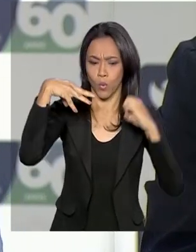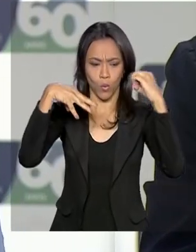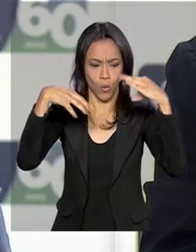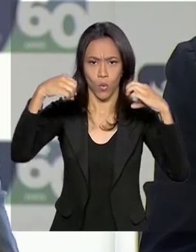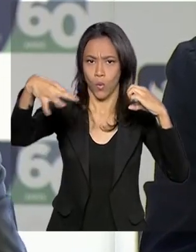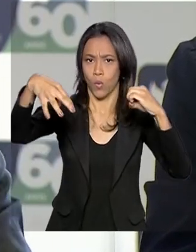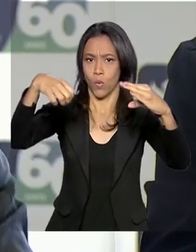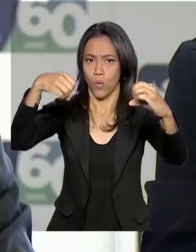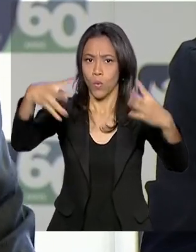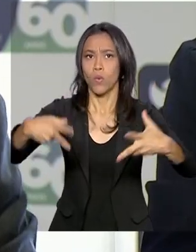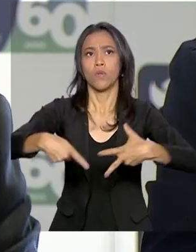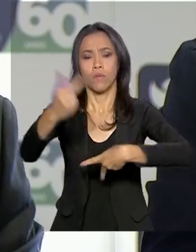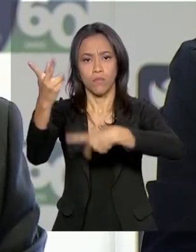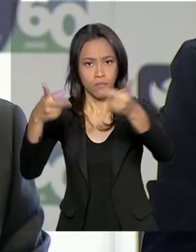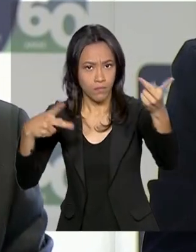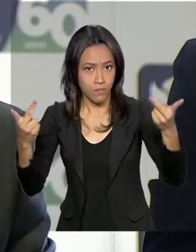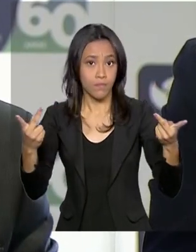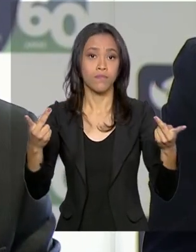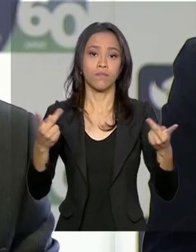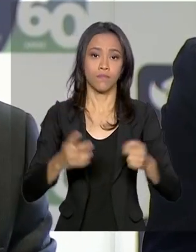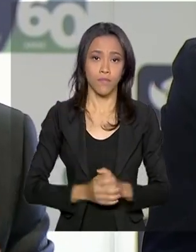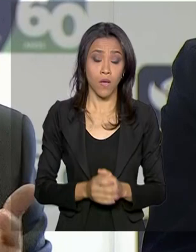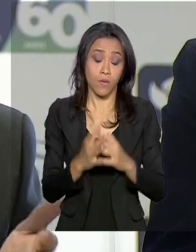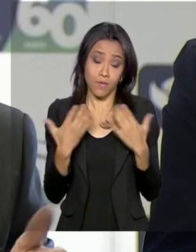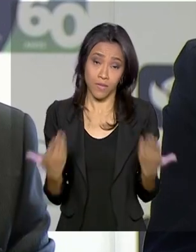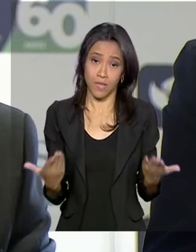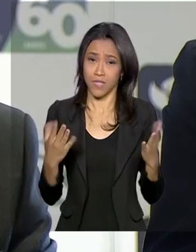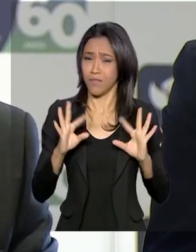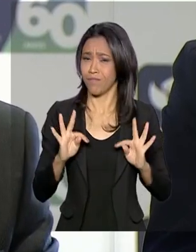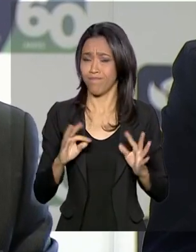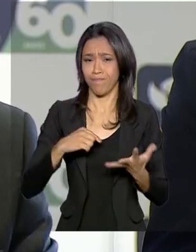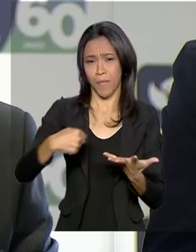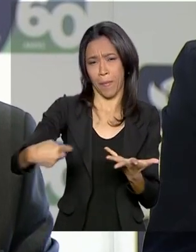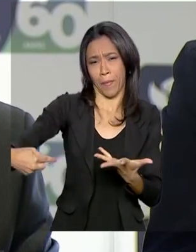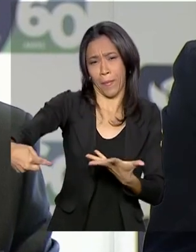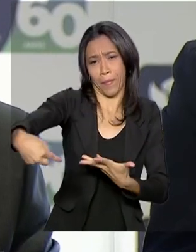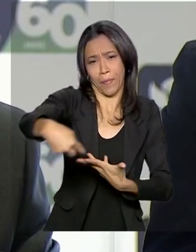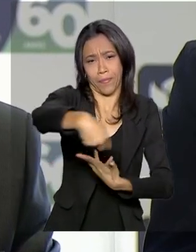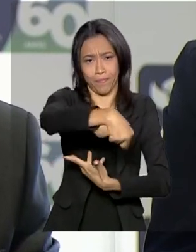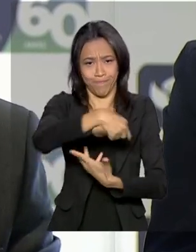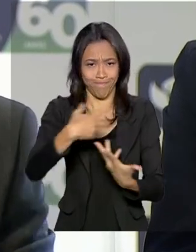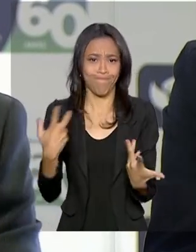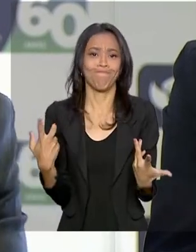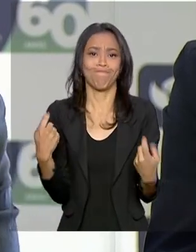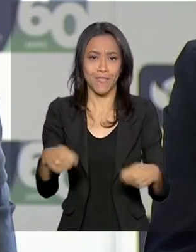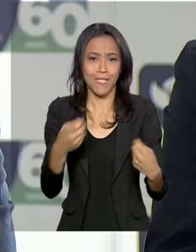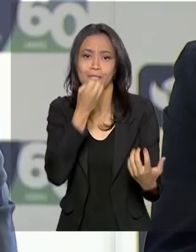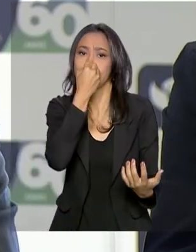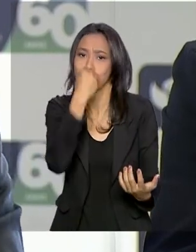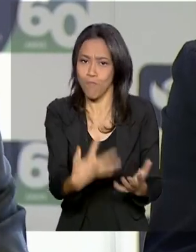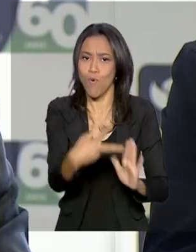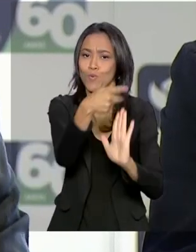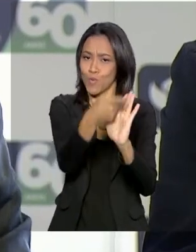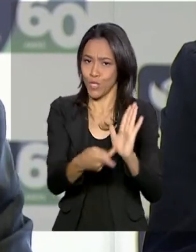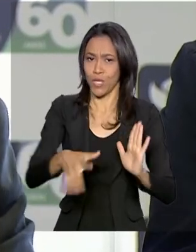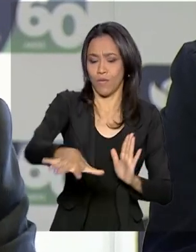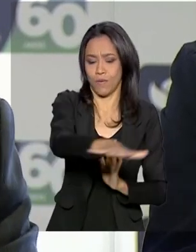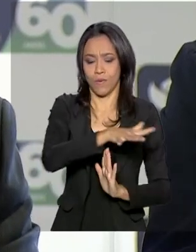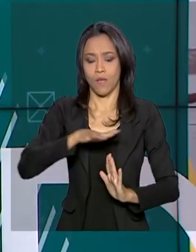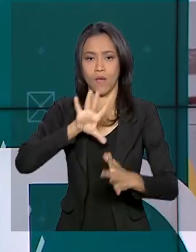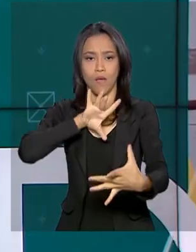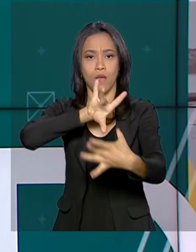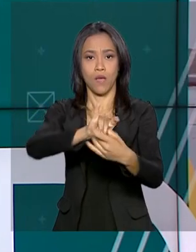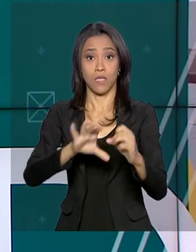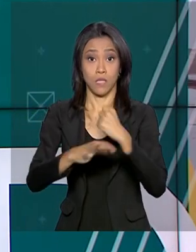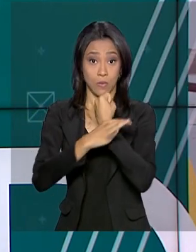urbanas de elevada criminalidade, ou seja, é necessário ter bons projetos na área de segurança pública.